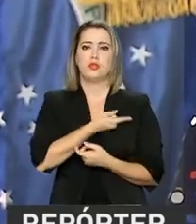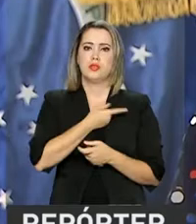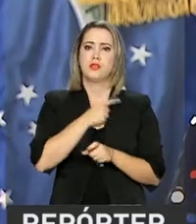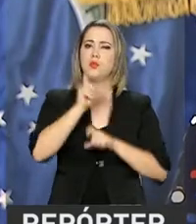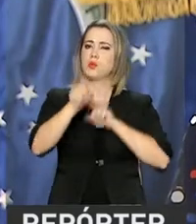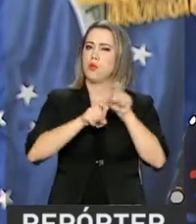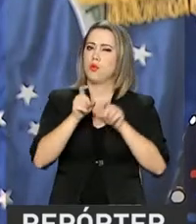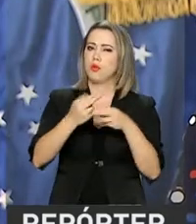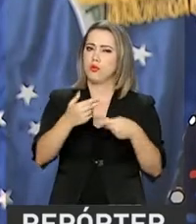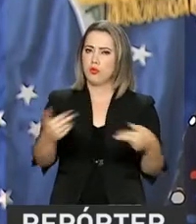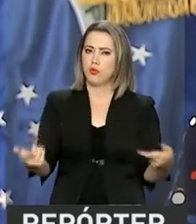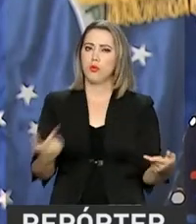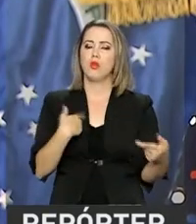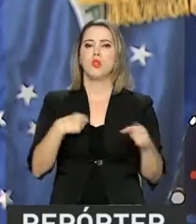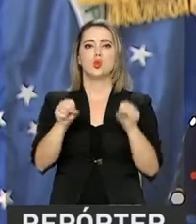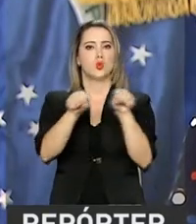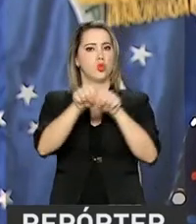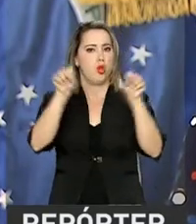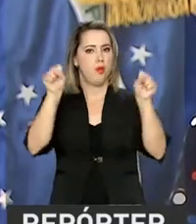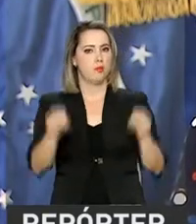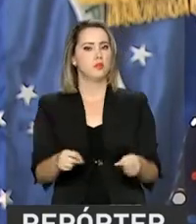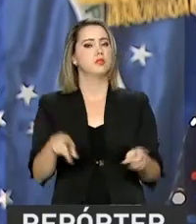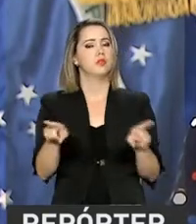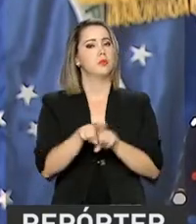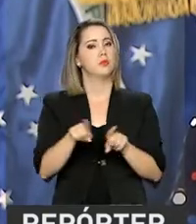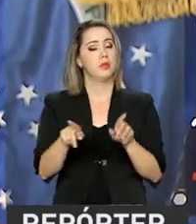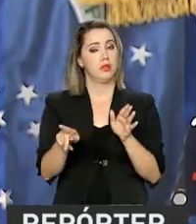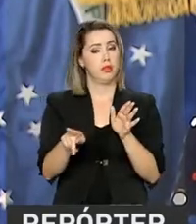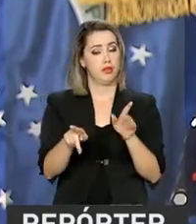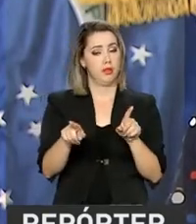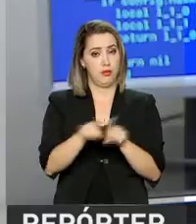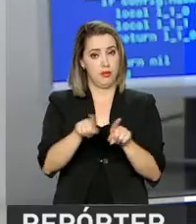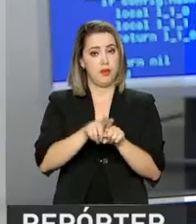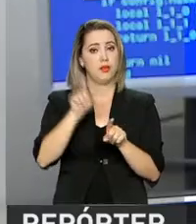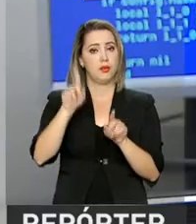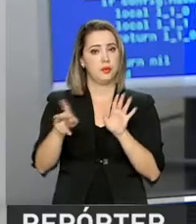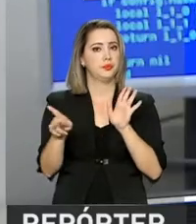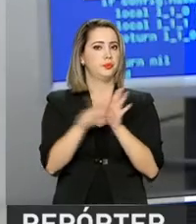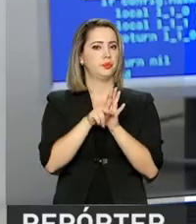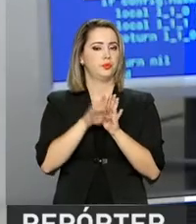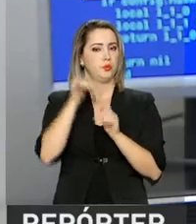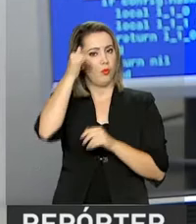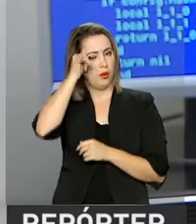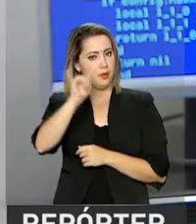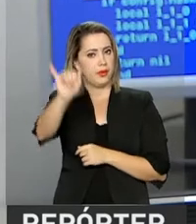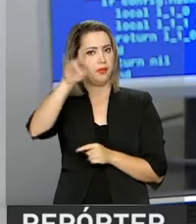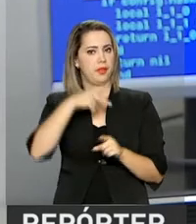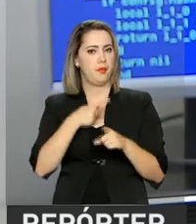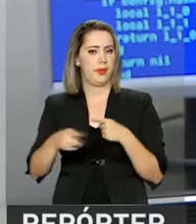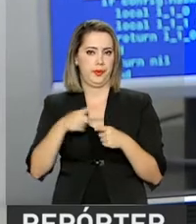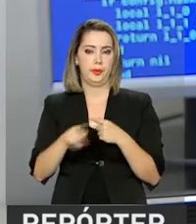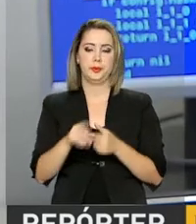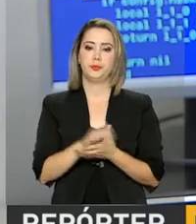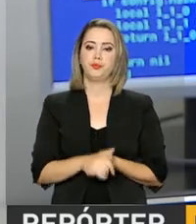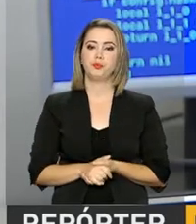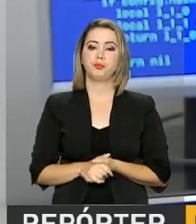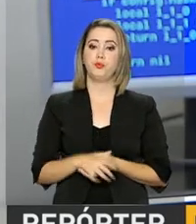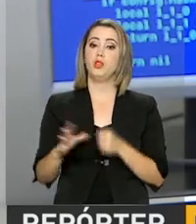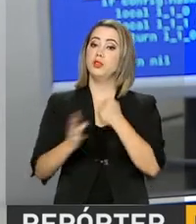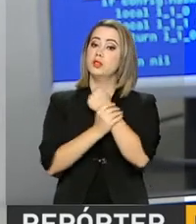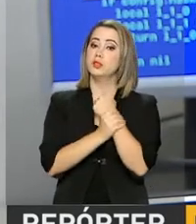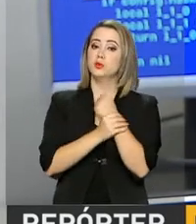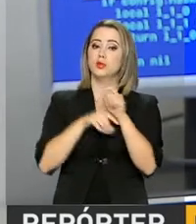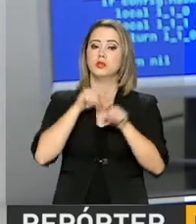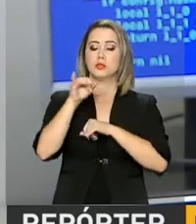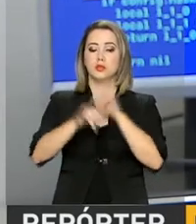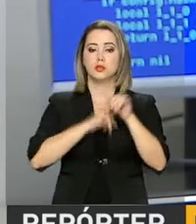são é próprios para evitar que esse tipo de ataques aconteça a segurança da internet deve ser uma preocupação não só das empresas